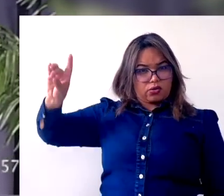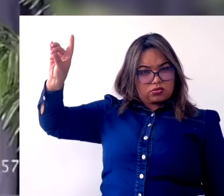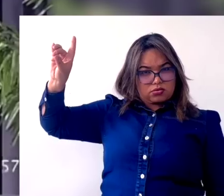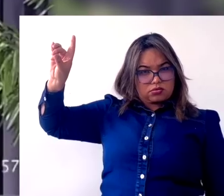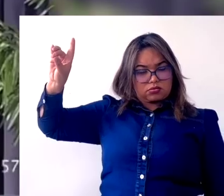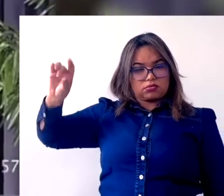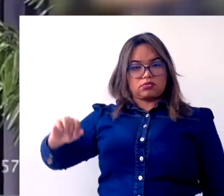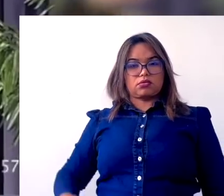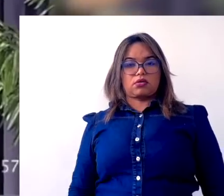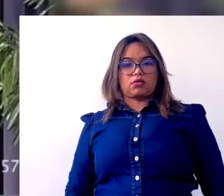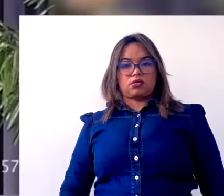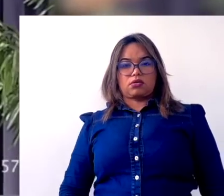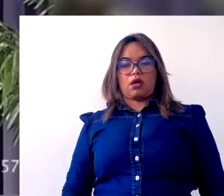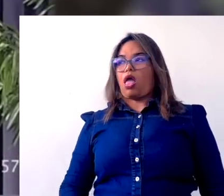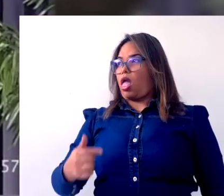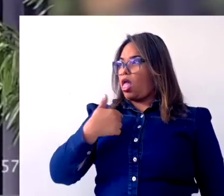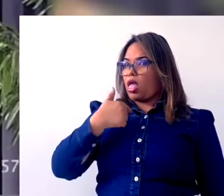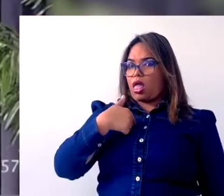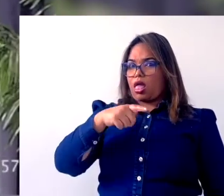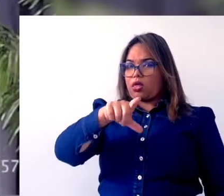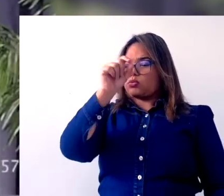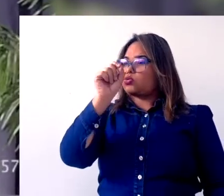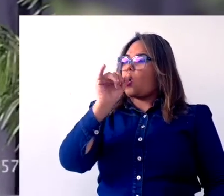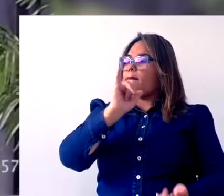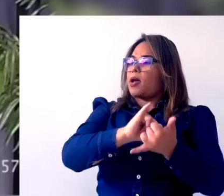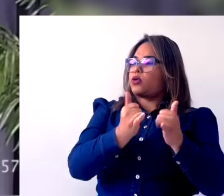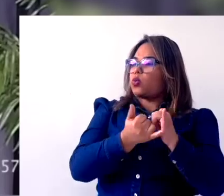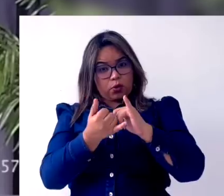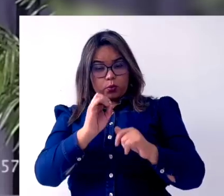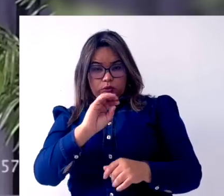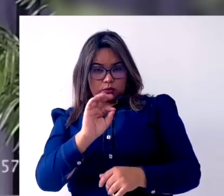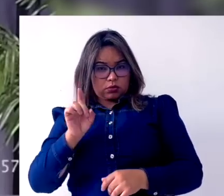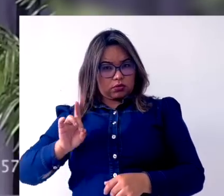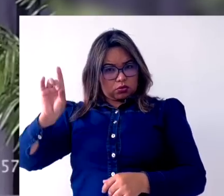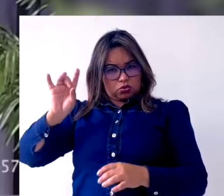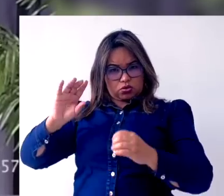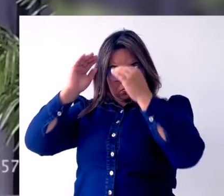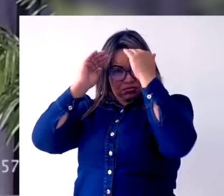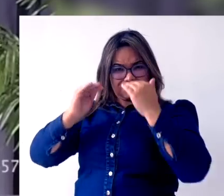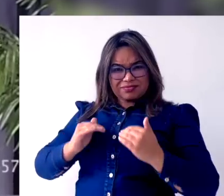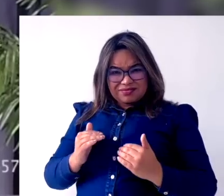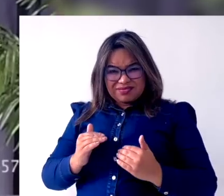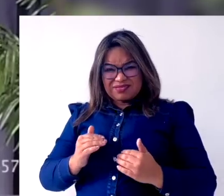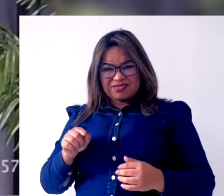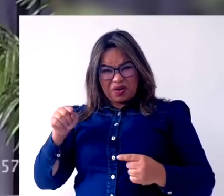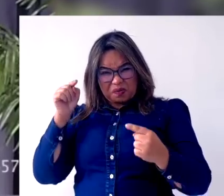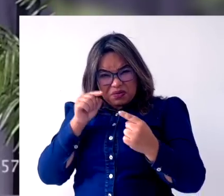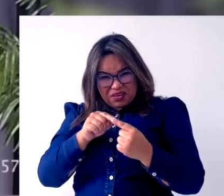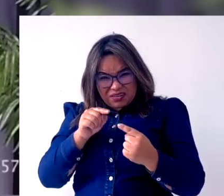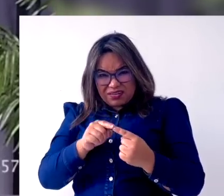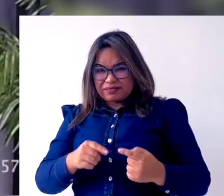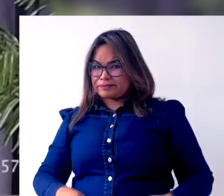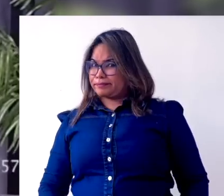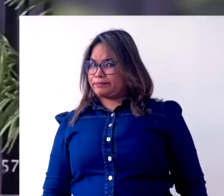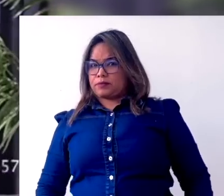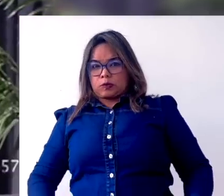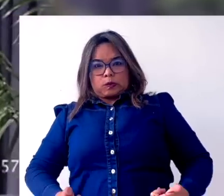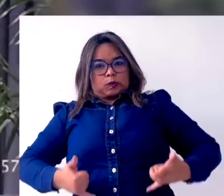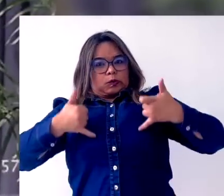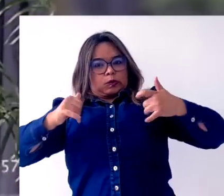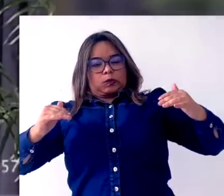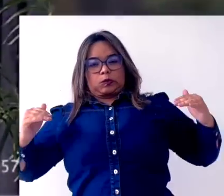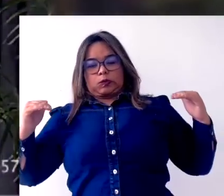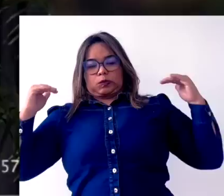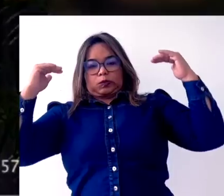E Deus não tem nenhuma escolha senão obedecer aos seus sacerdotes. Isso não é patético? Esse é o tipo mais elevado de